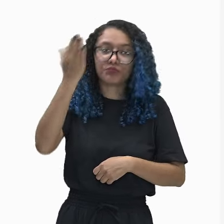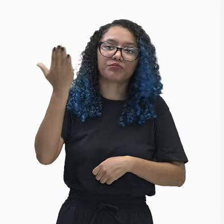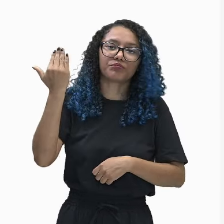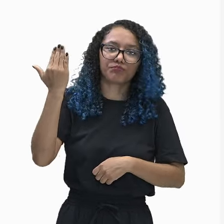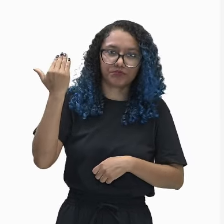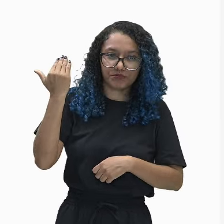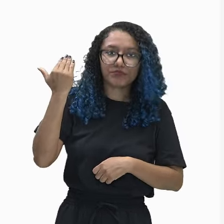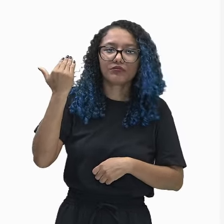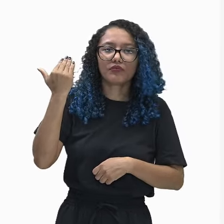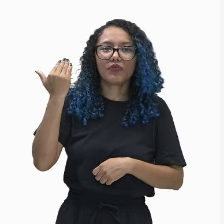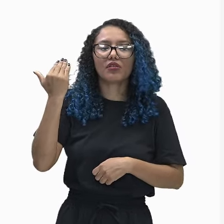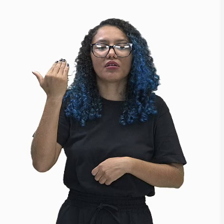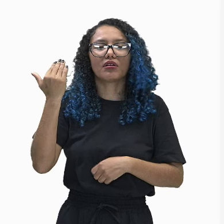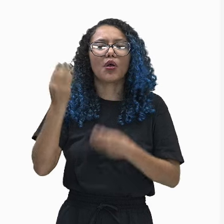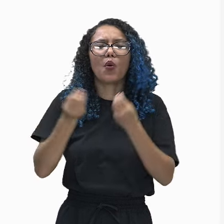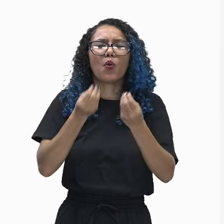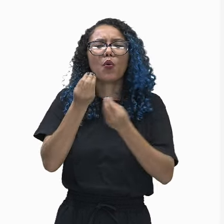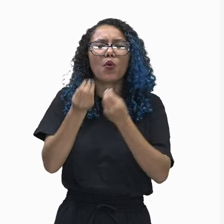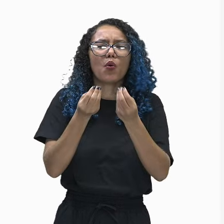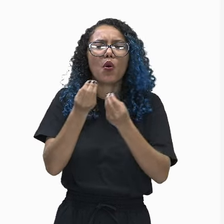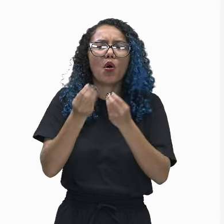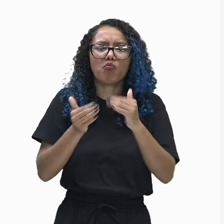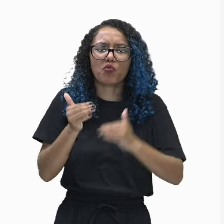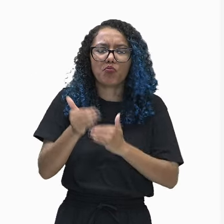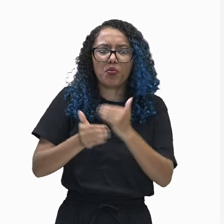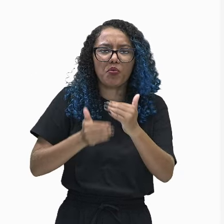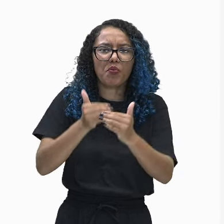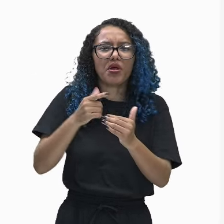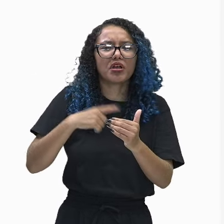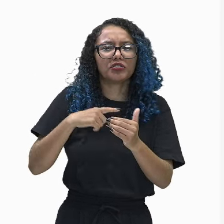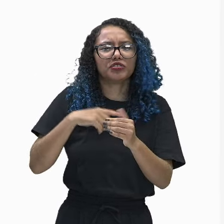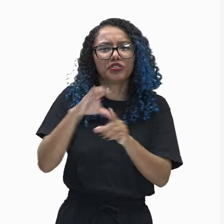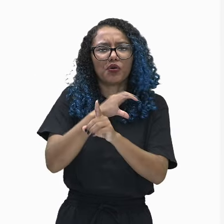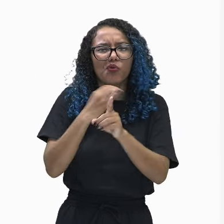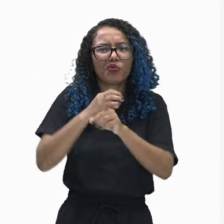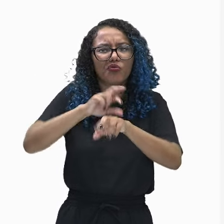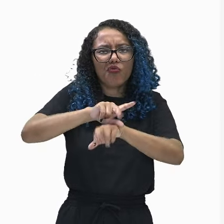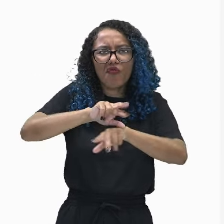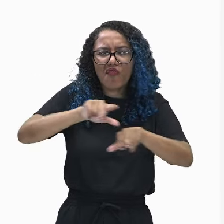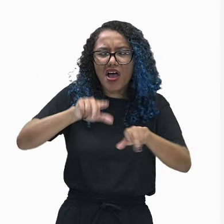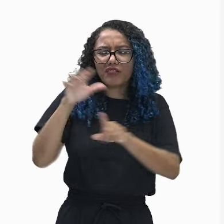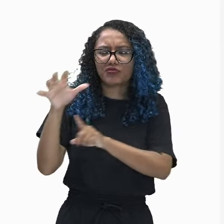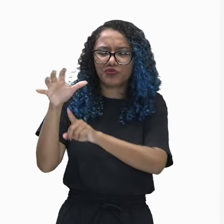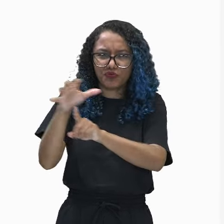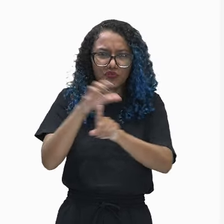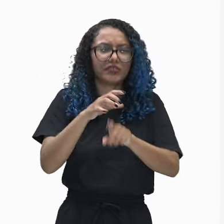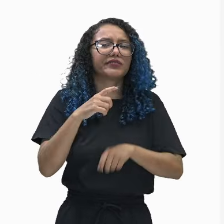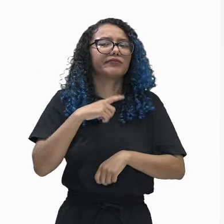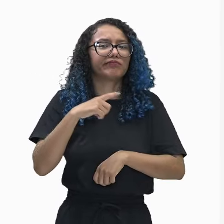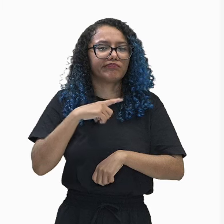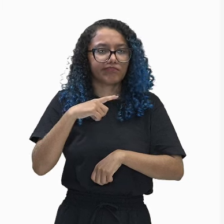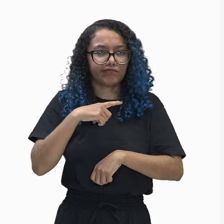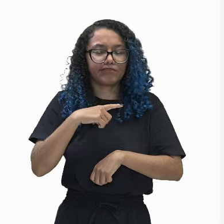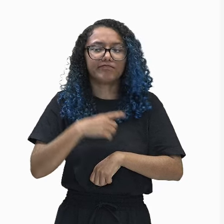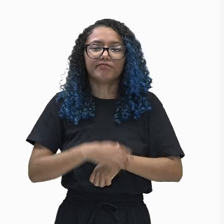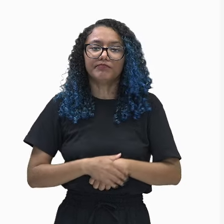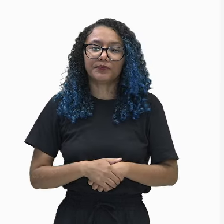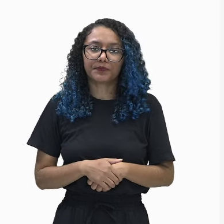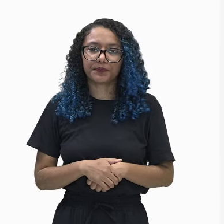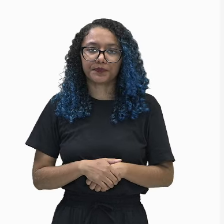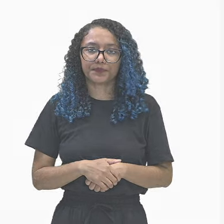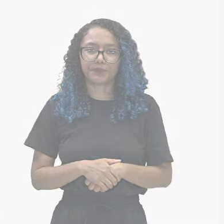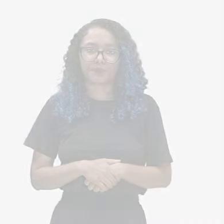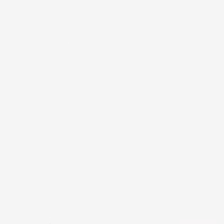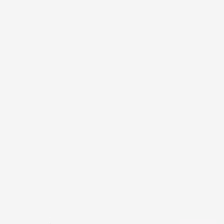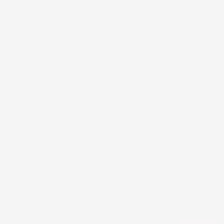foi formada combinando diversos cultos e várias influências. Crenças etruscas, gregas